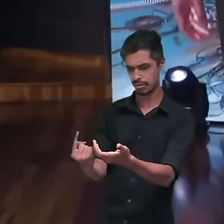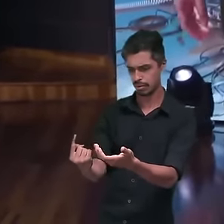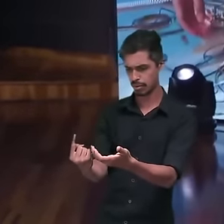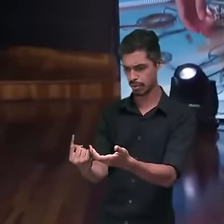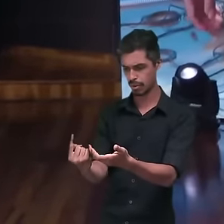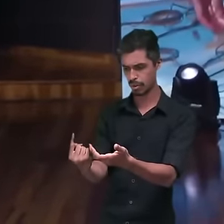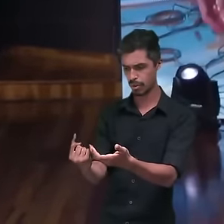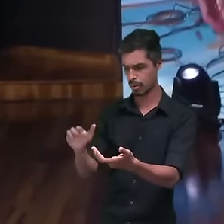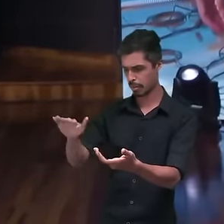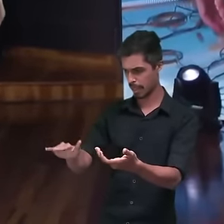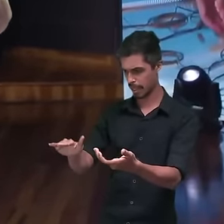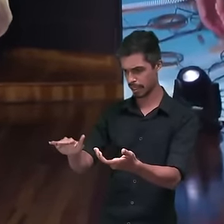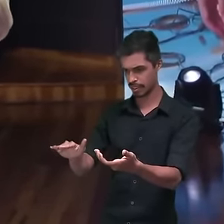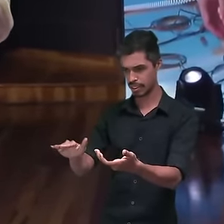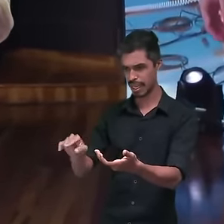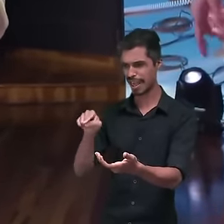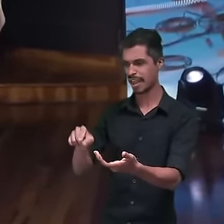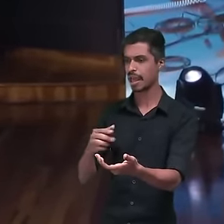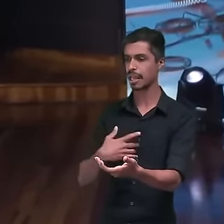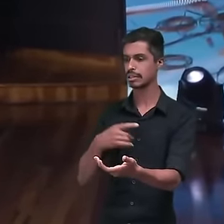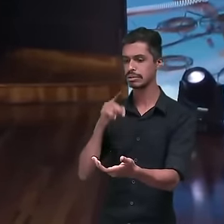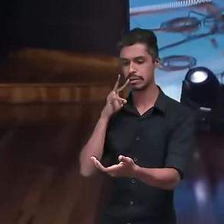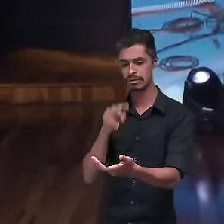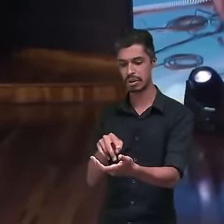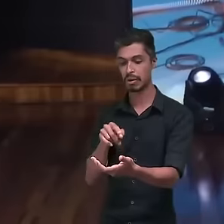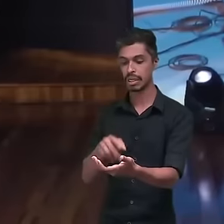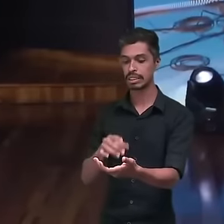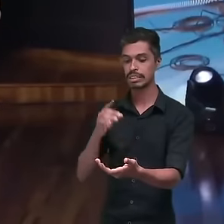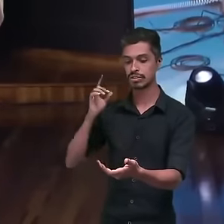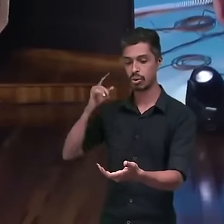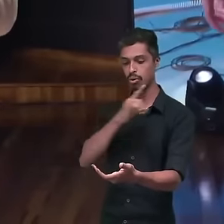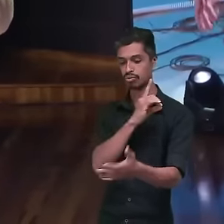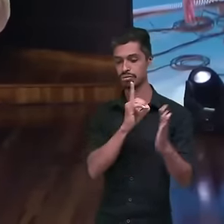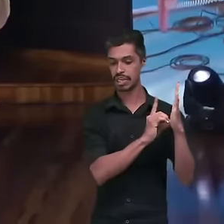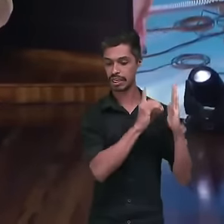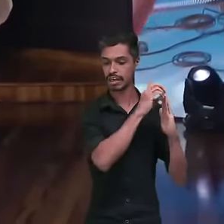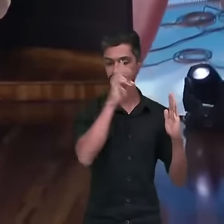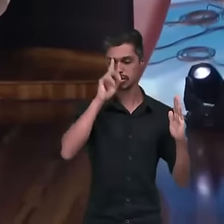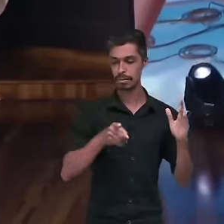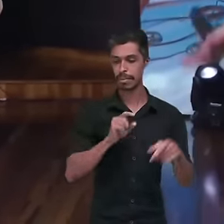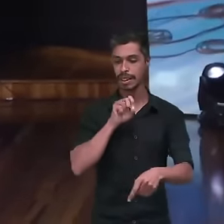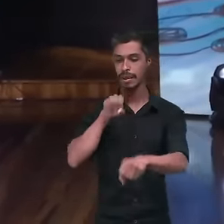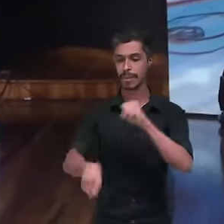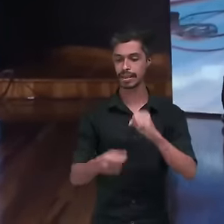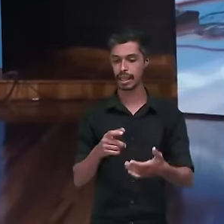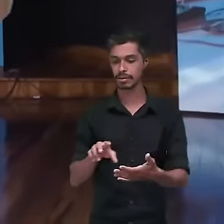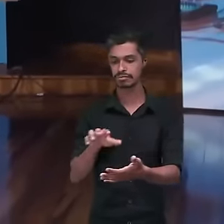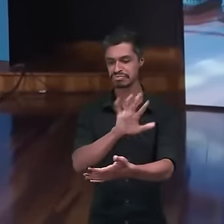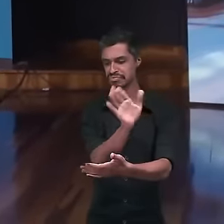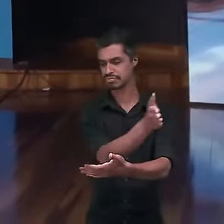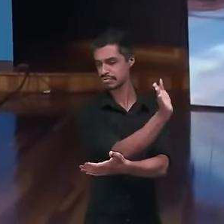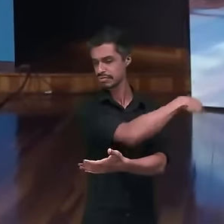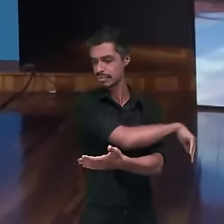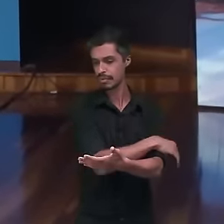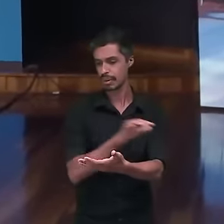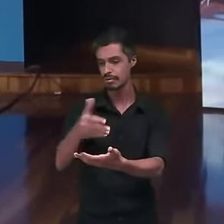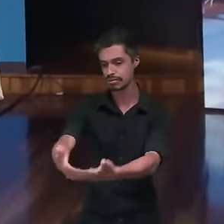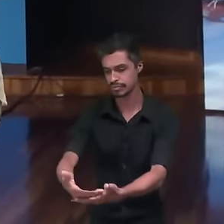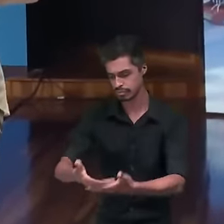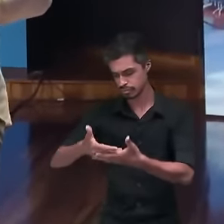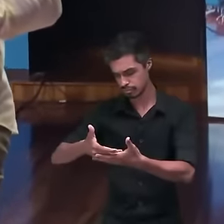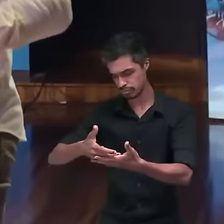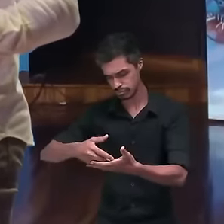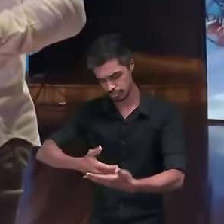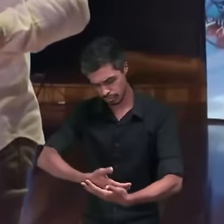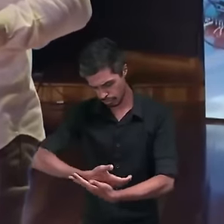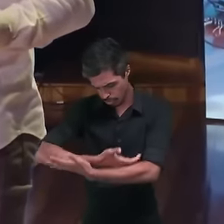uma criança com uma sentença de morte. A filha do Faraó pegou ele no colo,